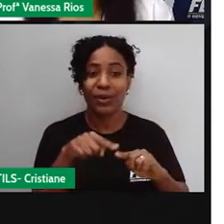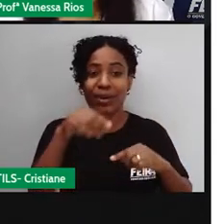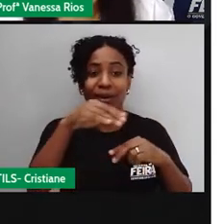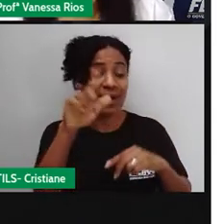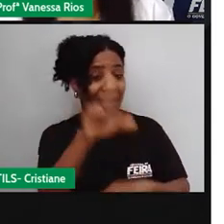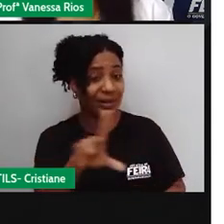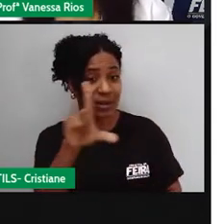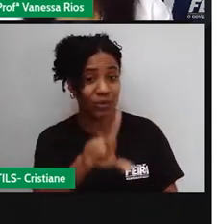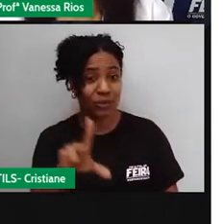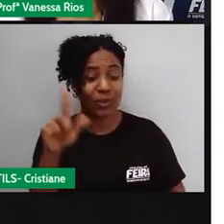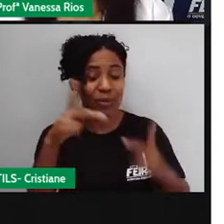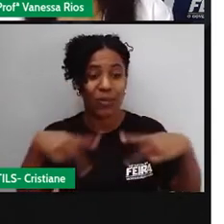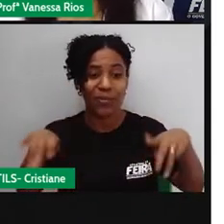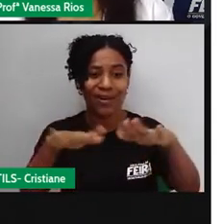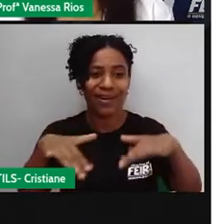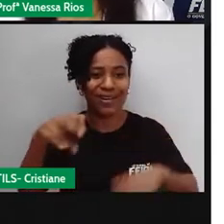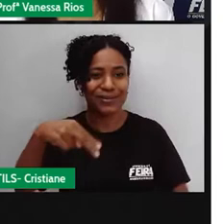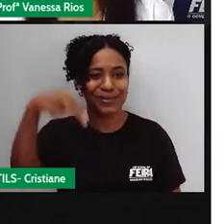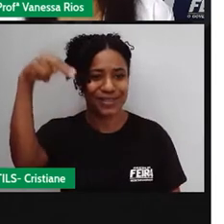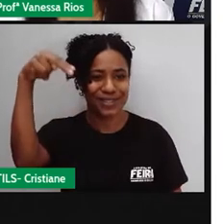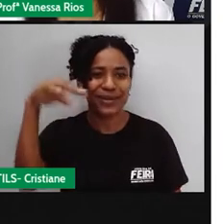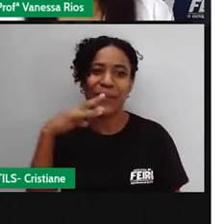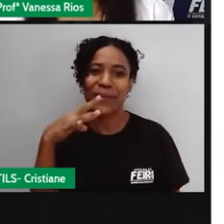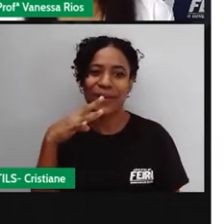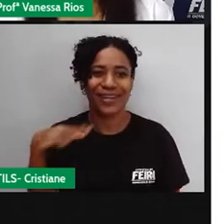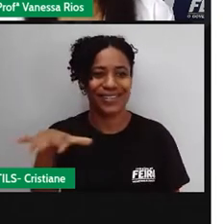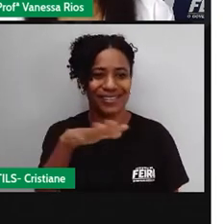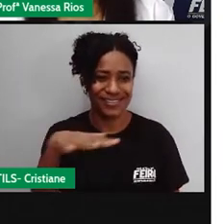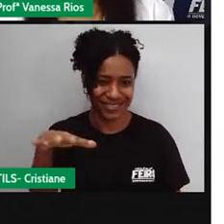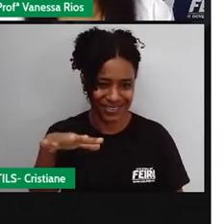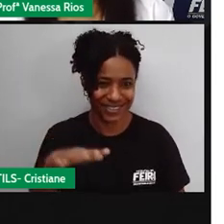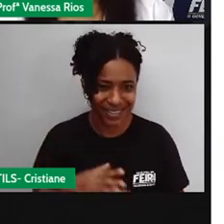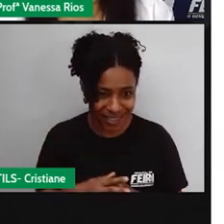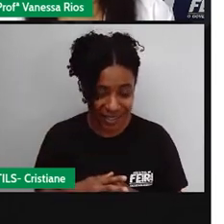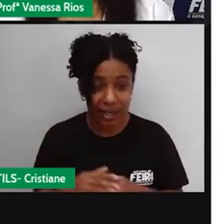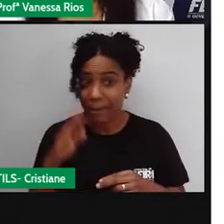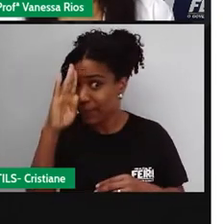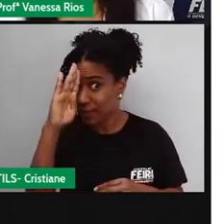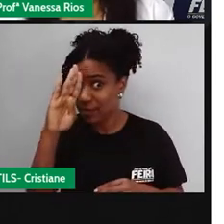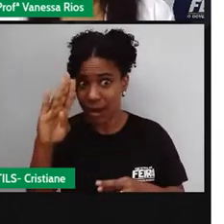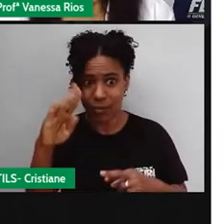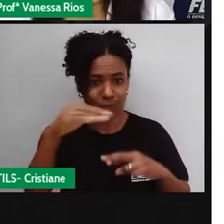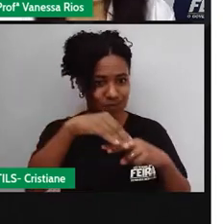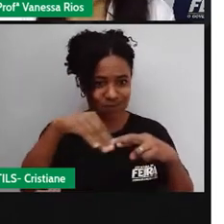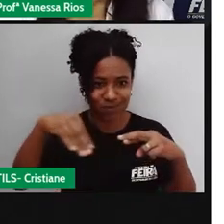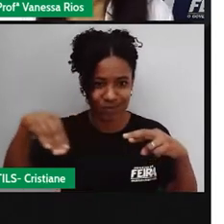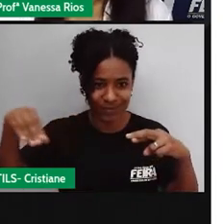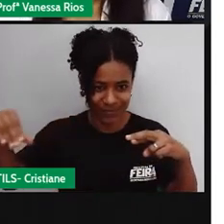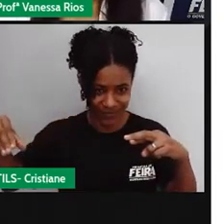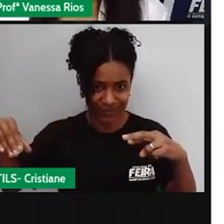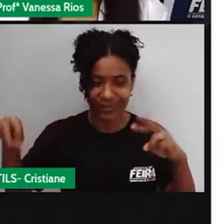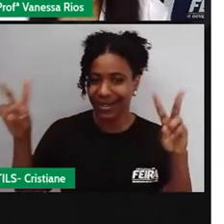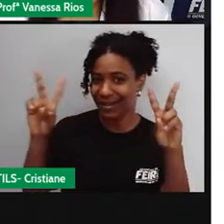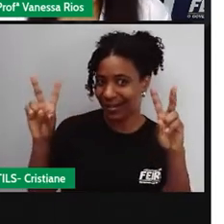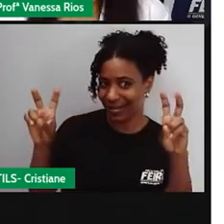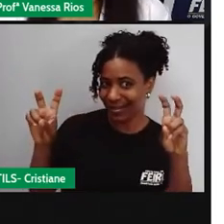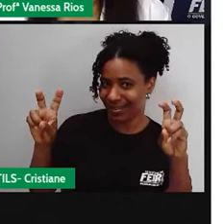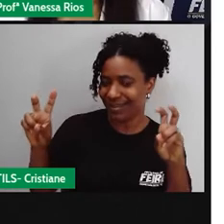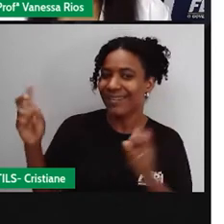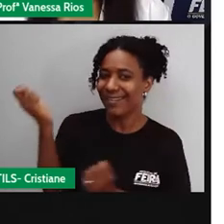e, principalmente, quando se fala em literatura de cordel. Então, vamos lá. Cante lá, que eu canto